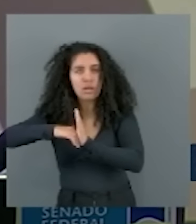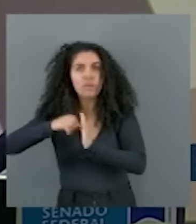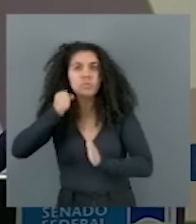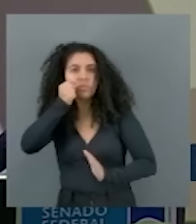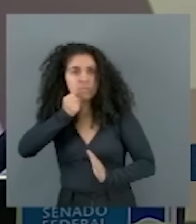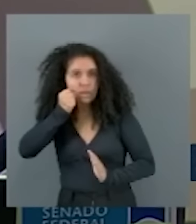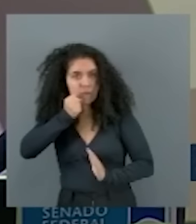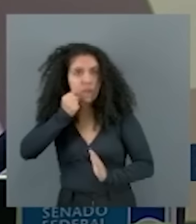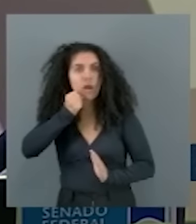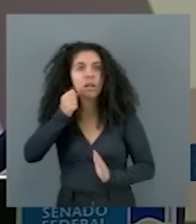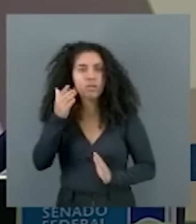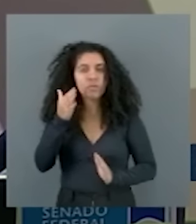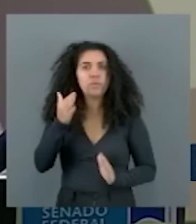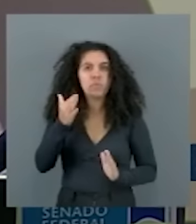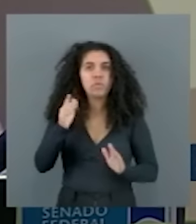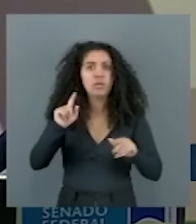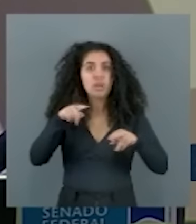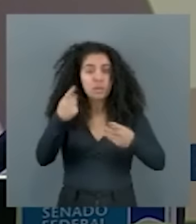diante de um